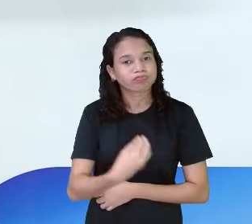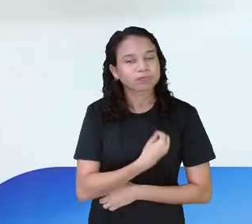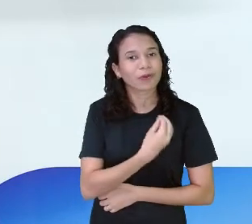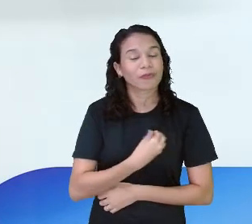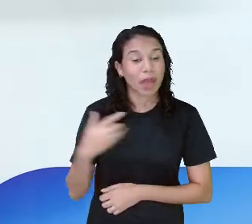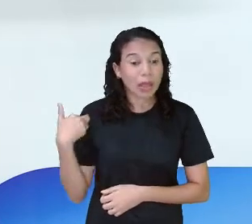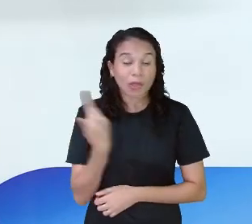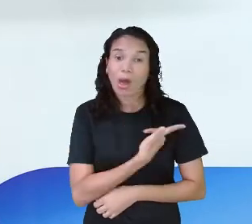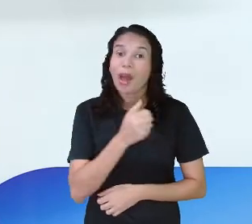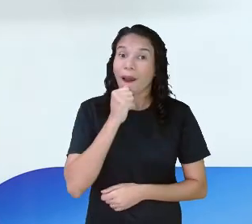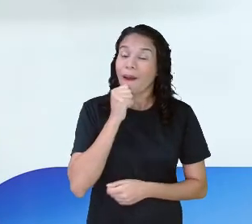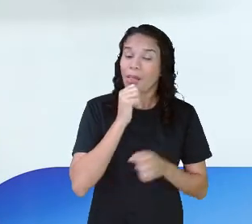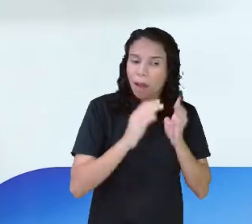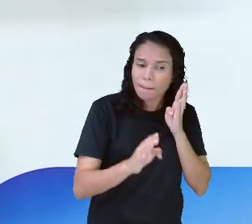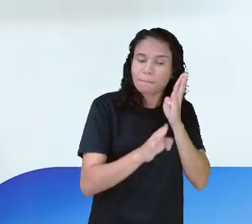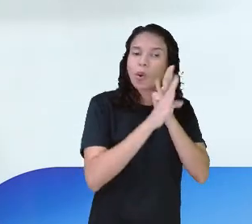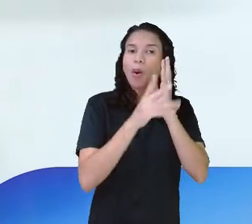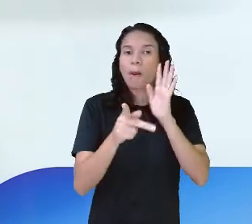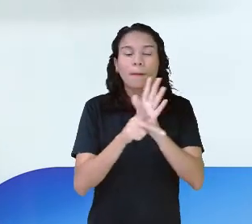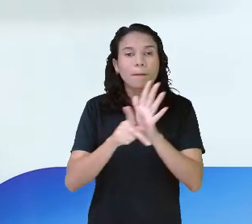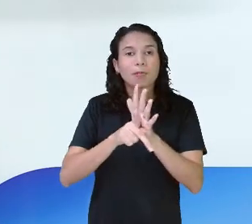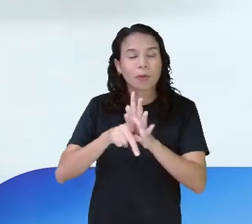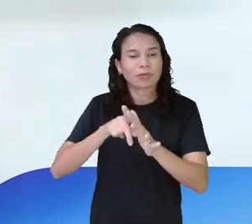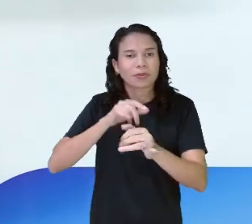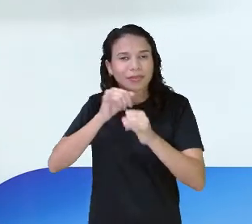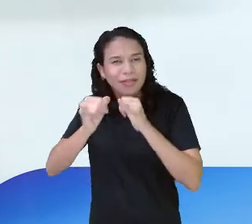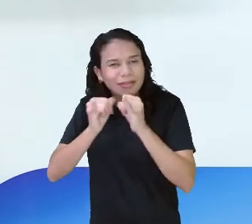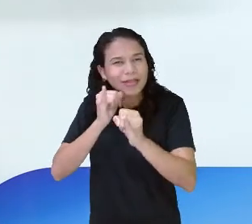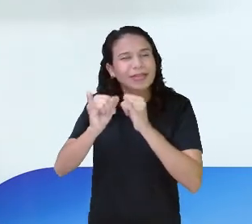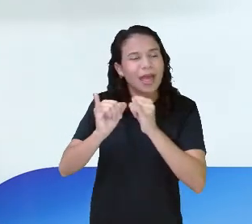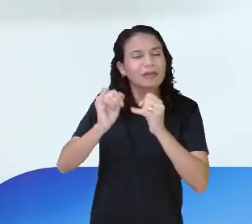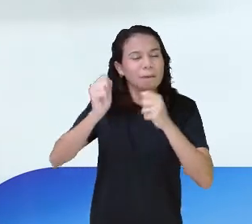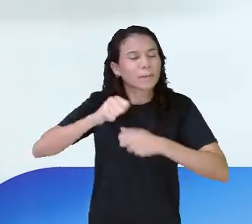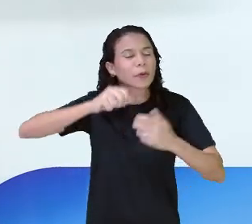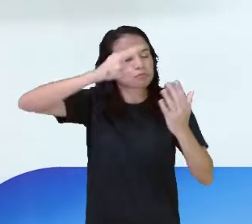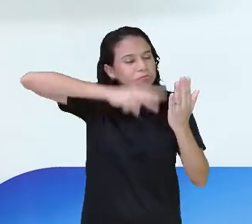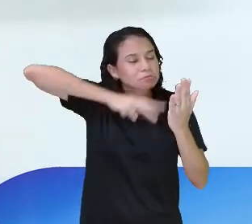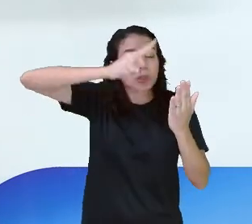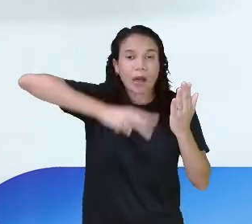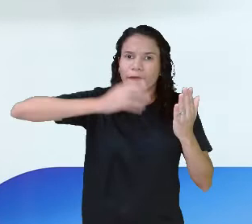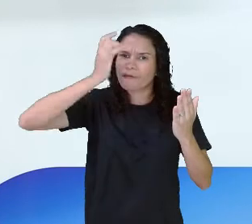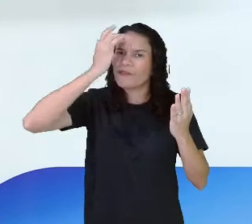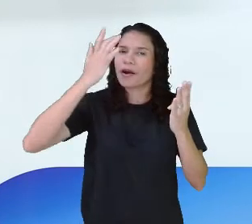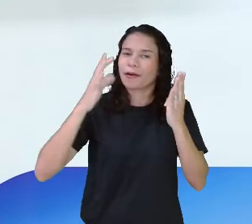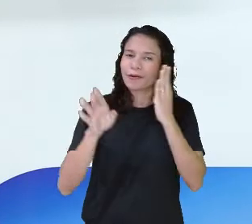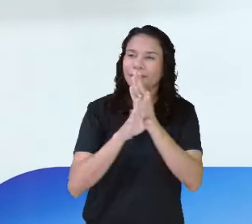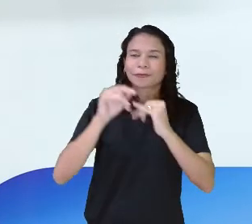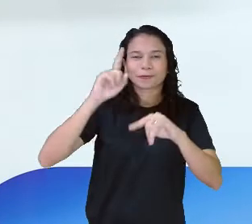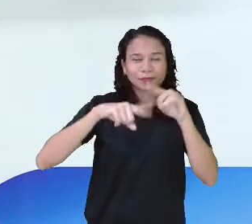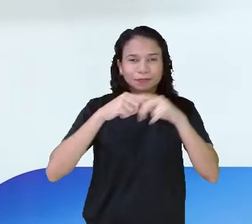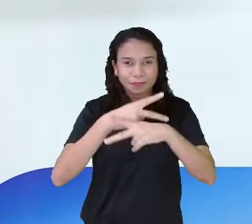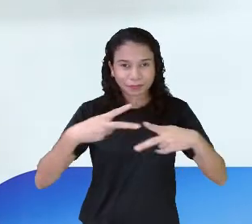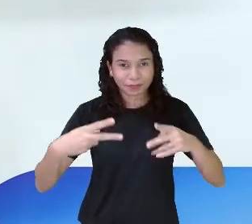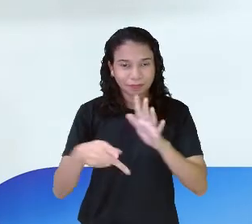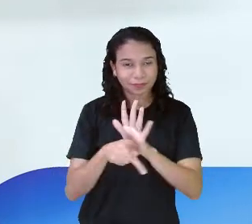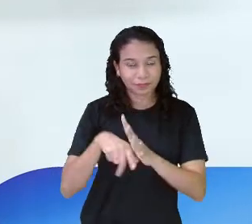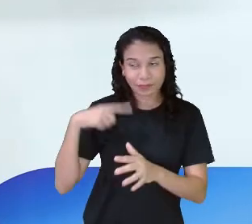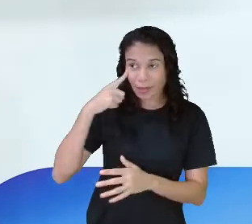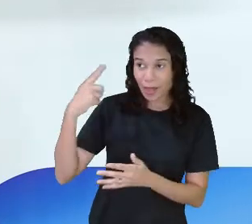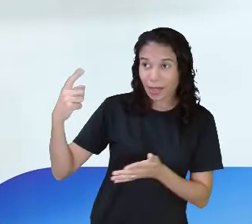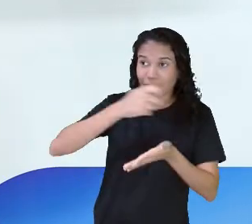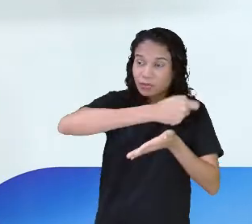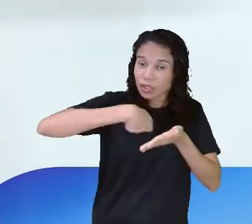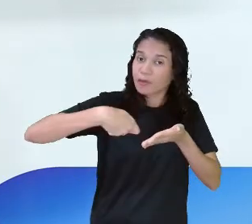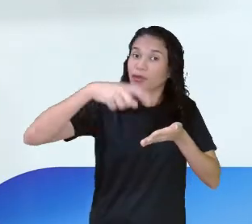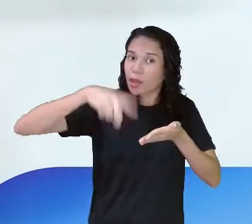a gente encontra, né, nas redes, na internet, que a gente pode ter acesso a conhecer esse material deixado por Helen Keller, que é